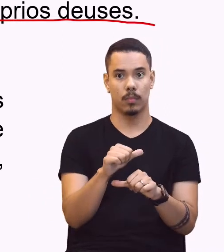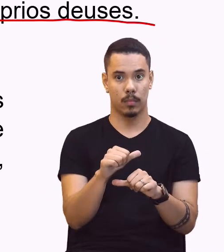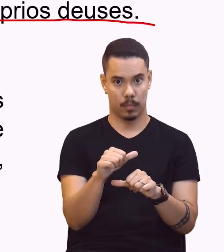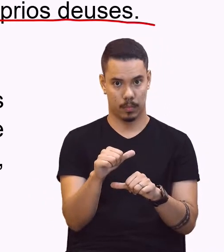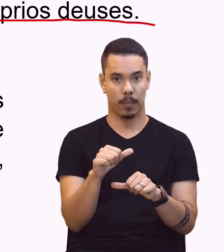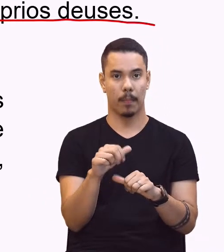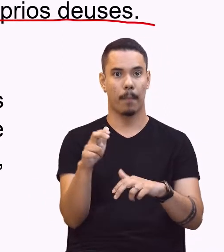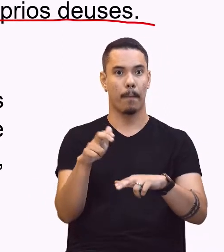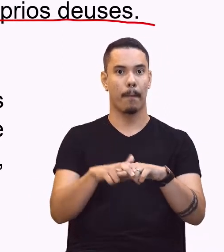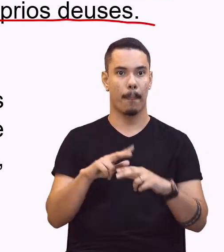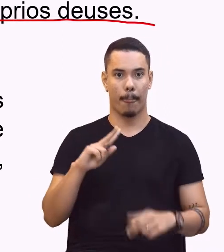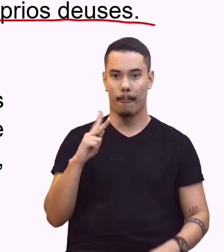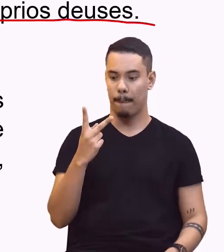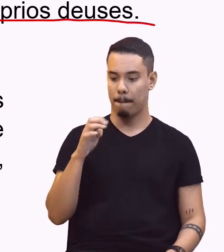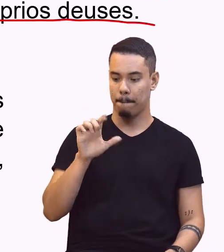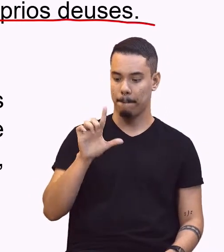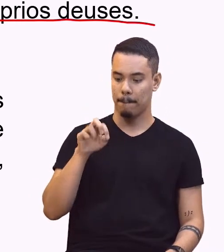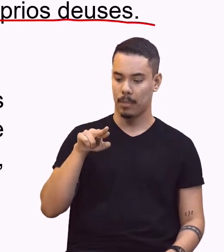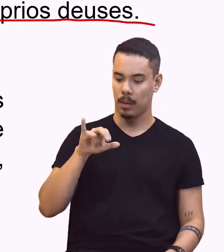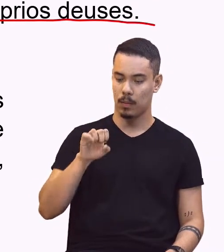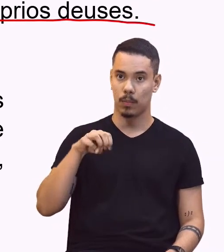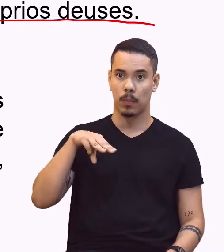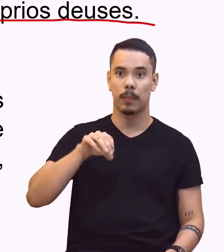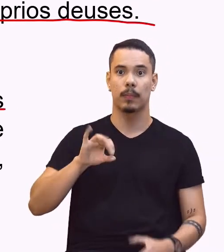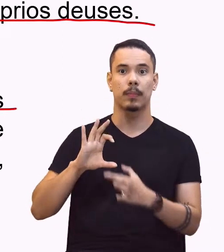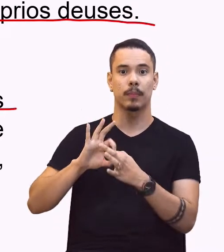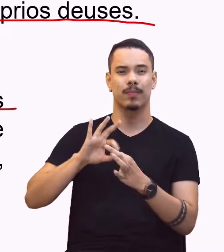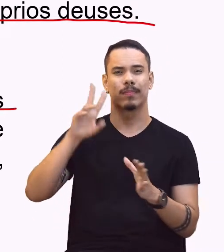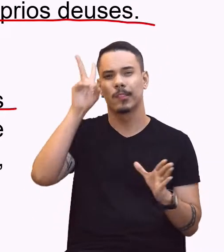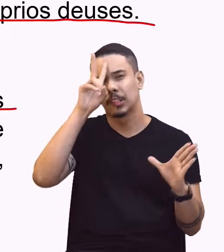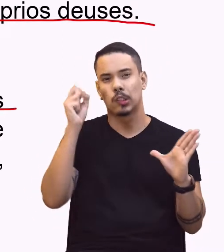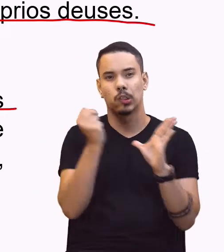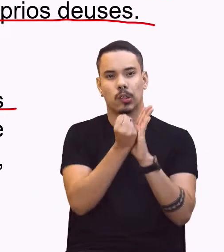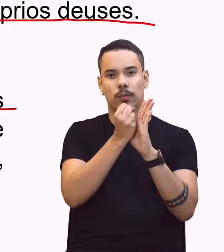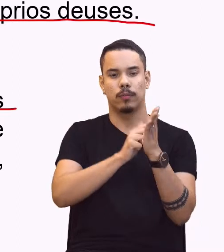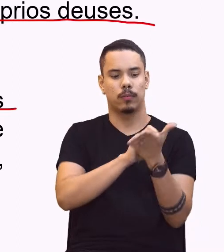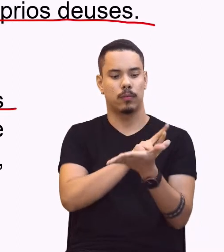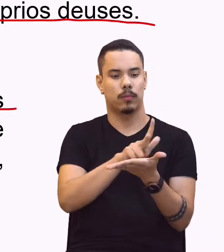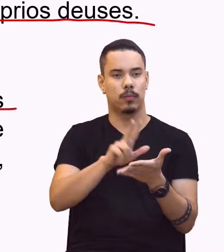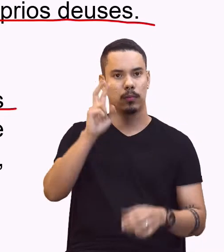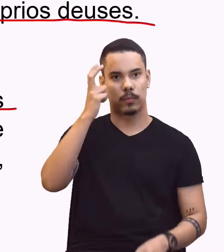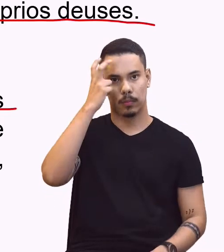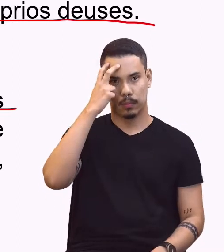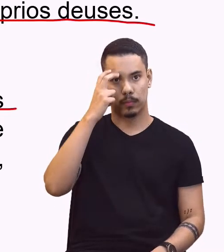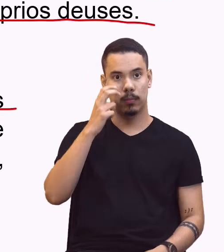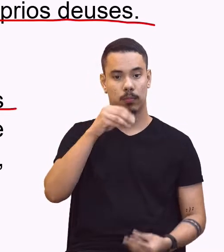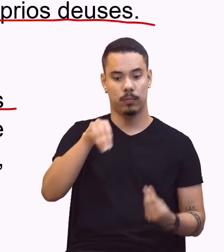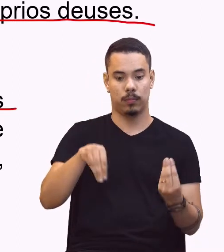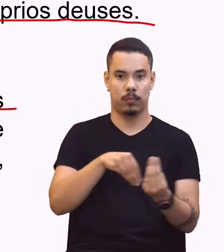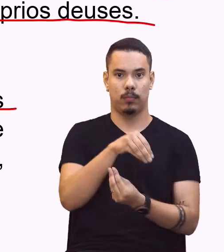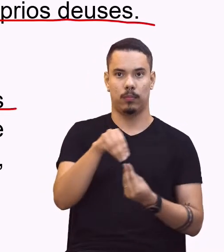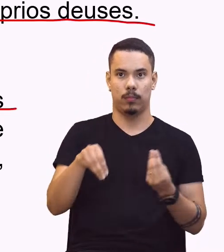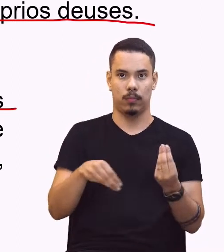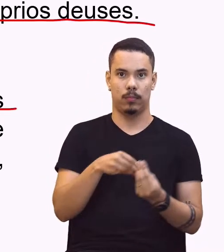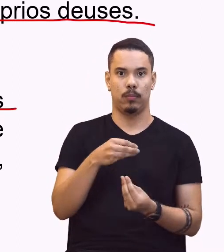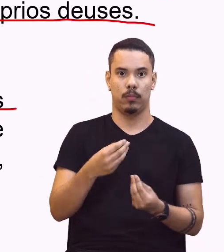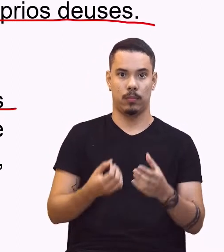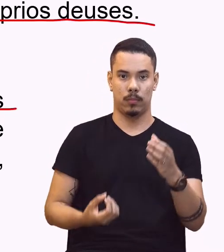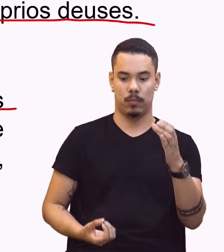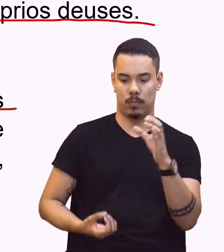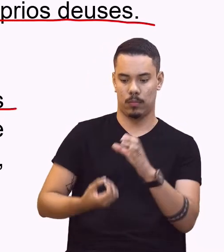o helenismo, nesse contexto histórico, as diversas culturas, elas misturam-se e